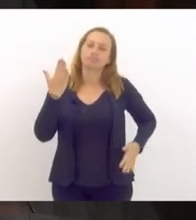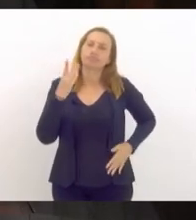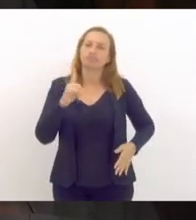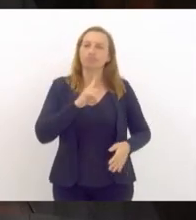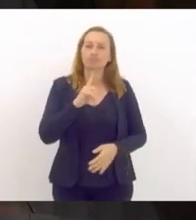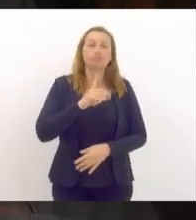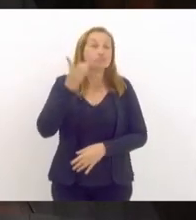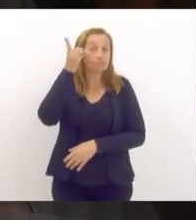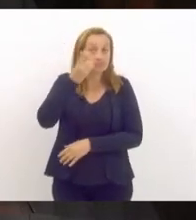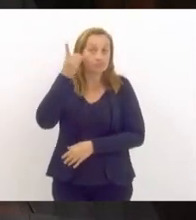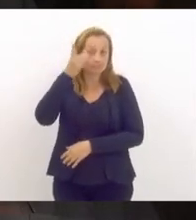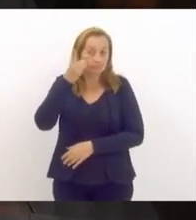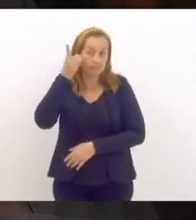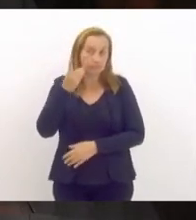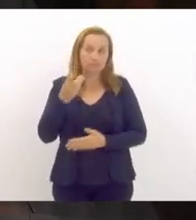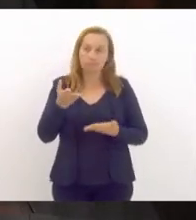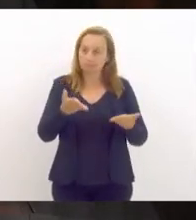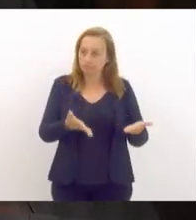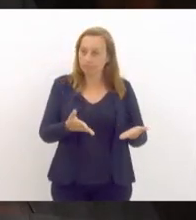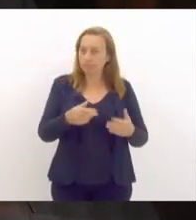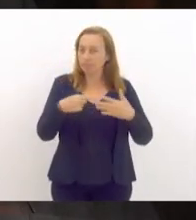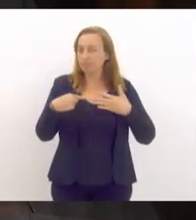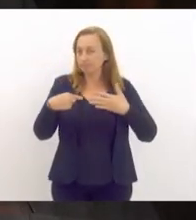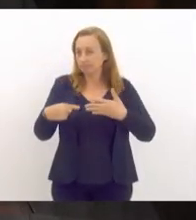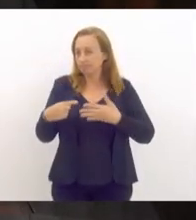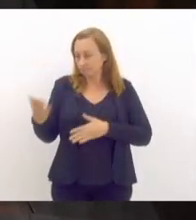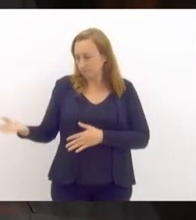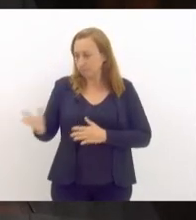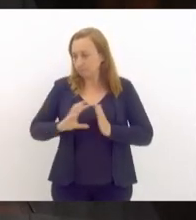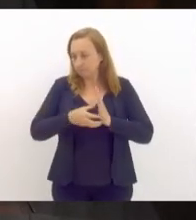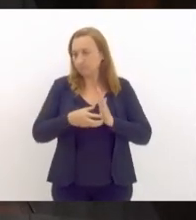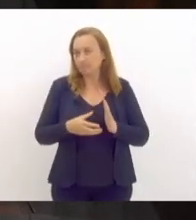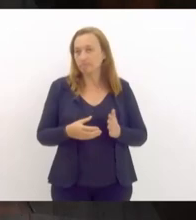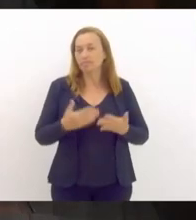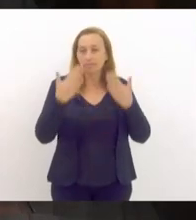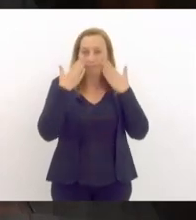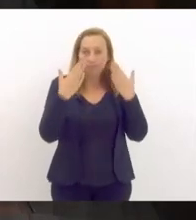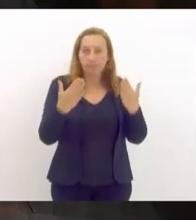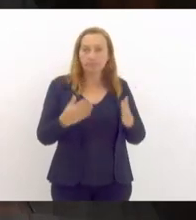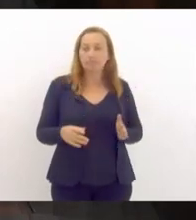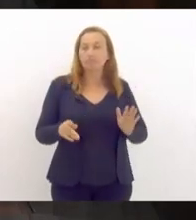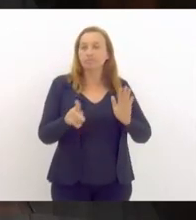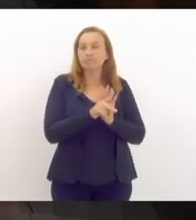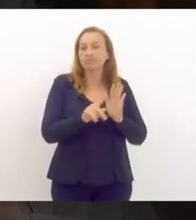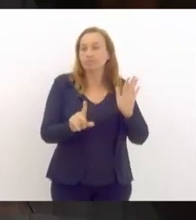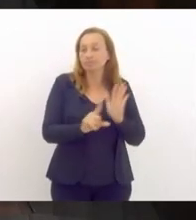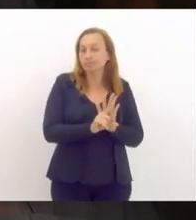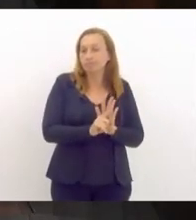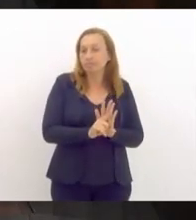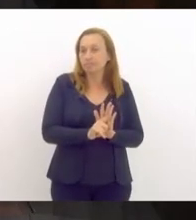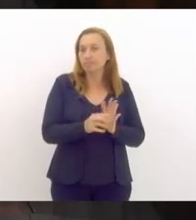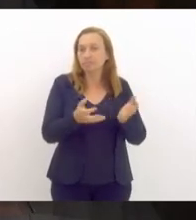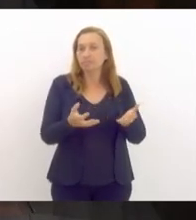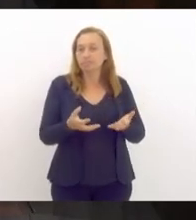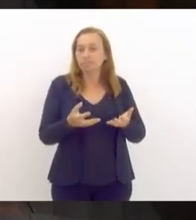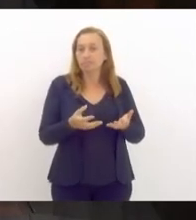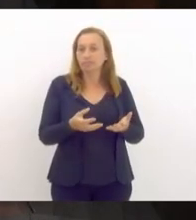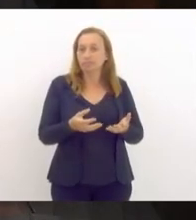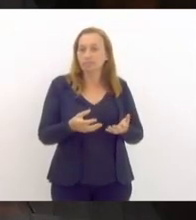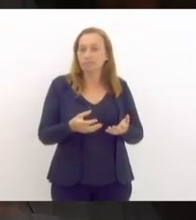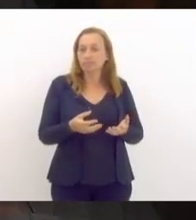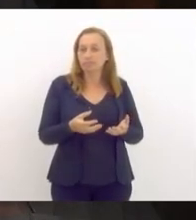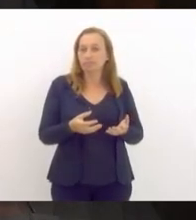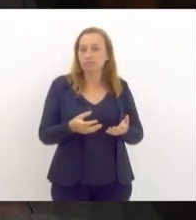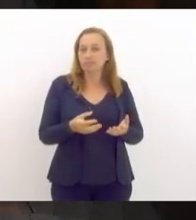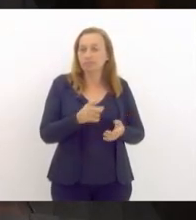deputadas inclusive do pessoal que apresentou projeto de lei né querendo descriminalizar Os Pequenos